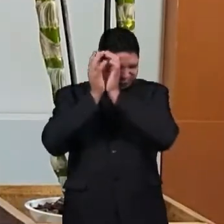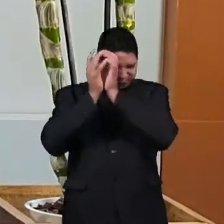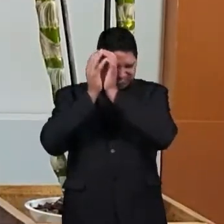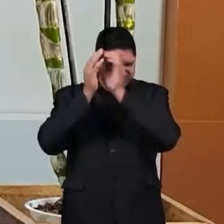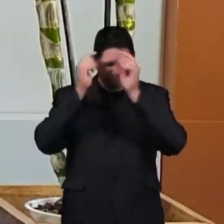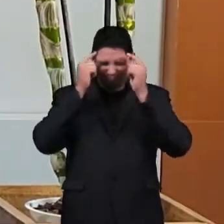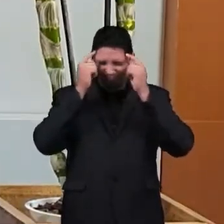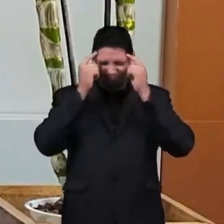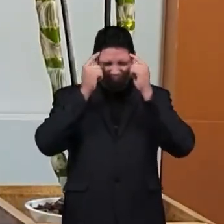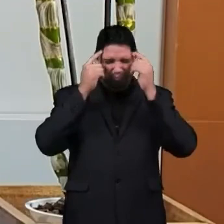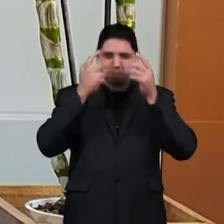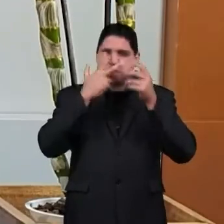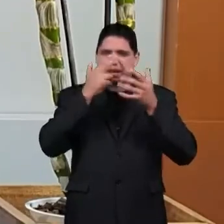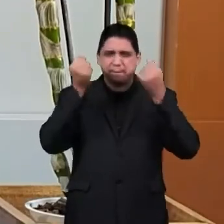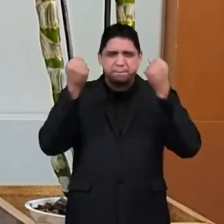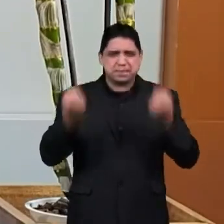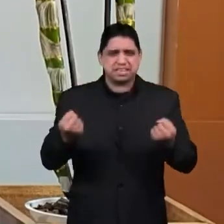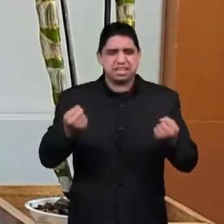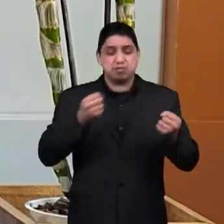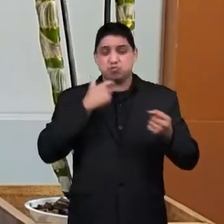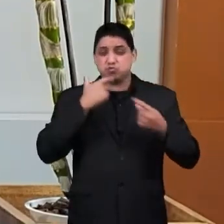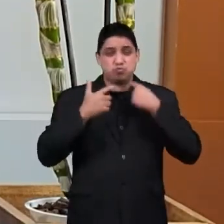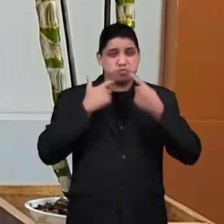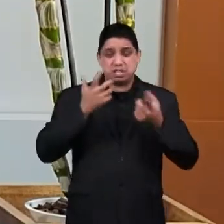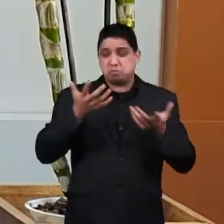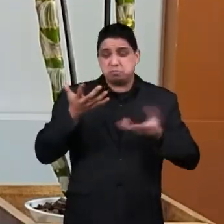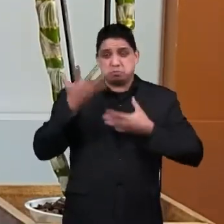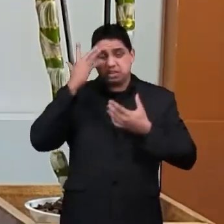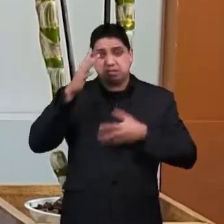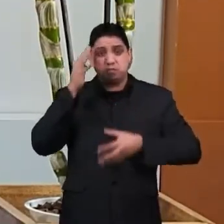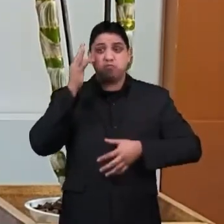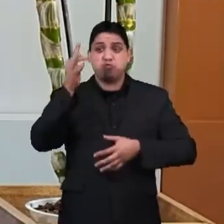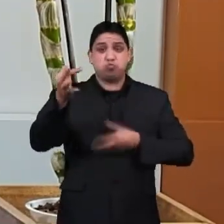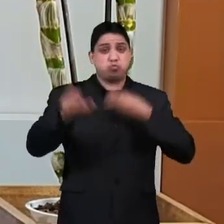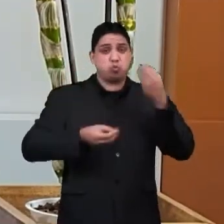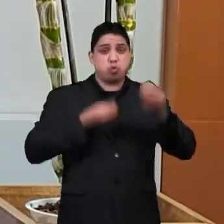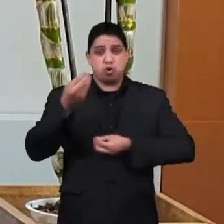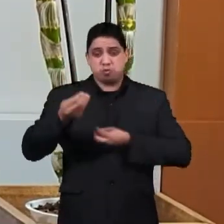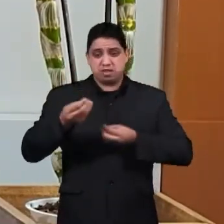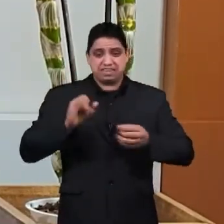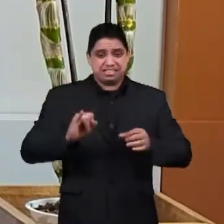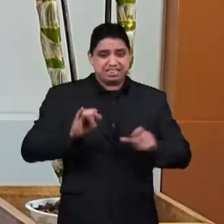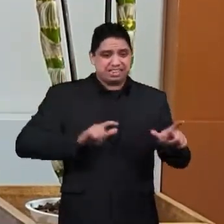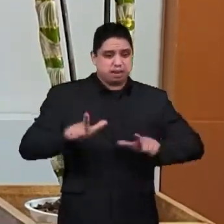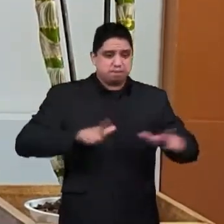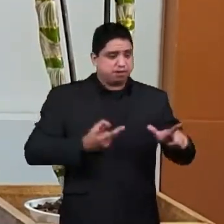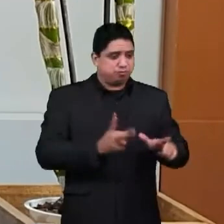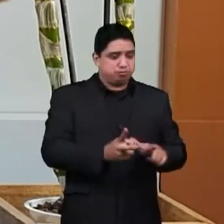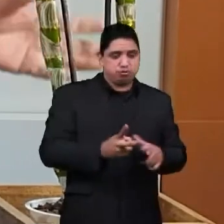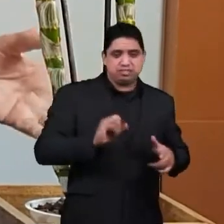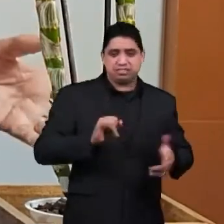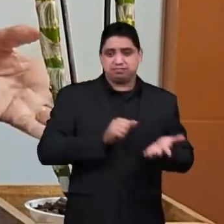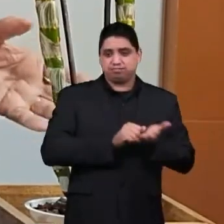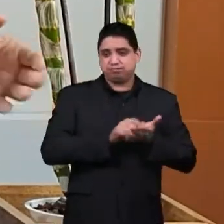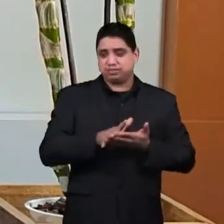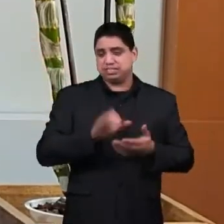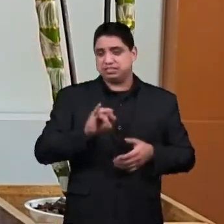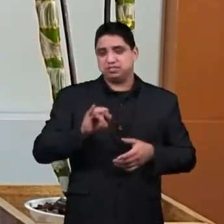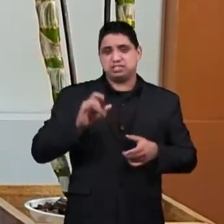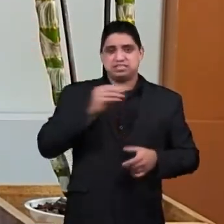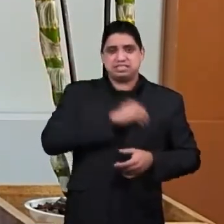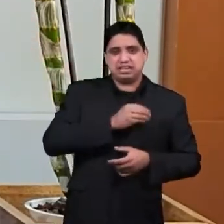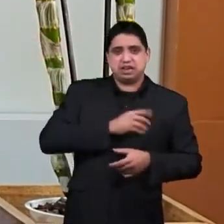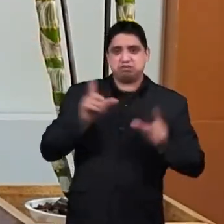lado vai. O dia de amanhã você não sabe como ele vai ser. O emprego se vai continuar, se os salários vão